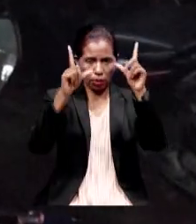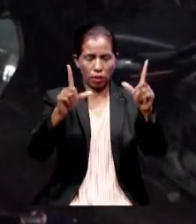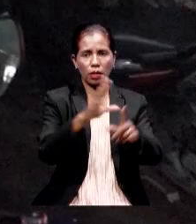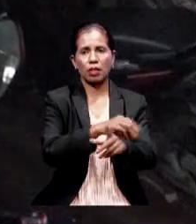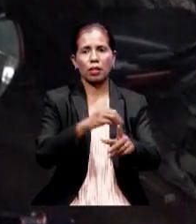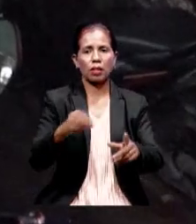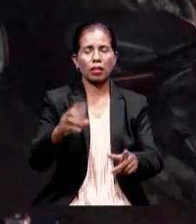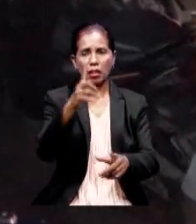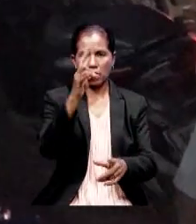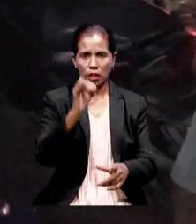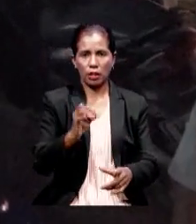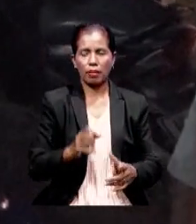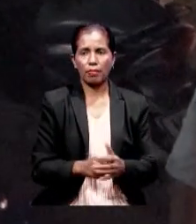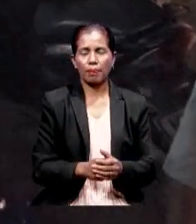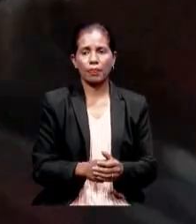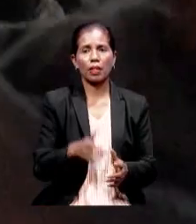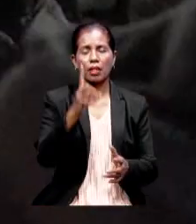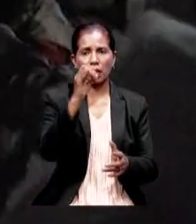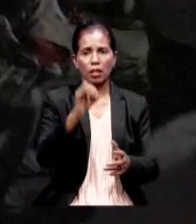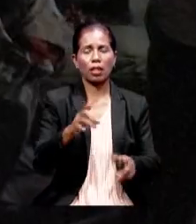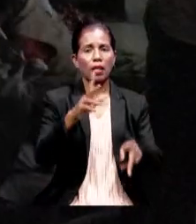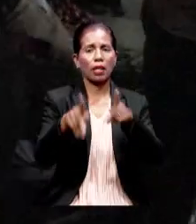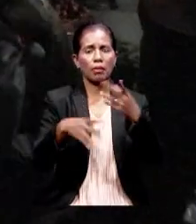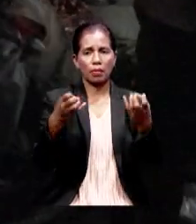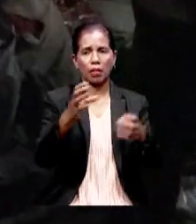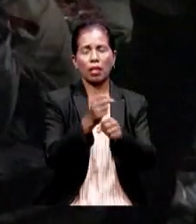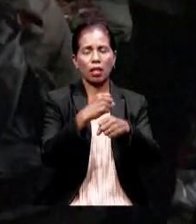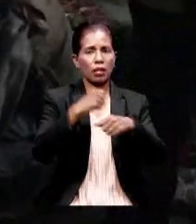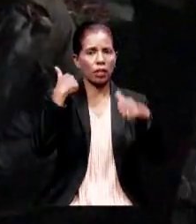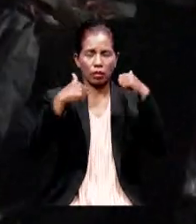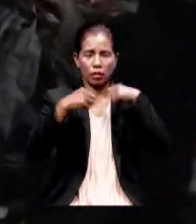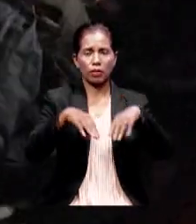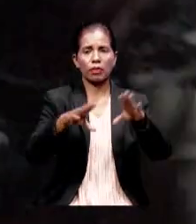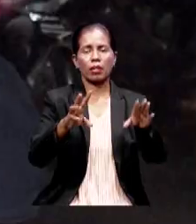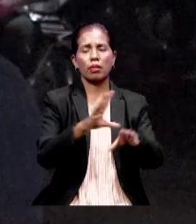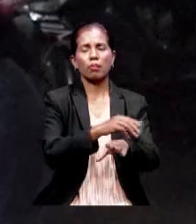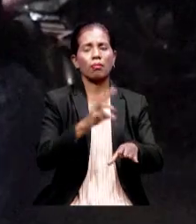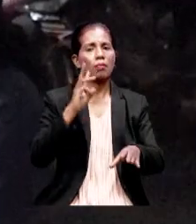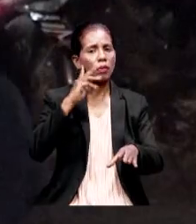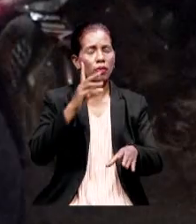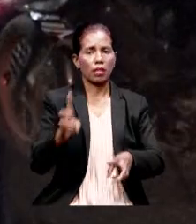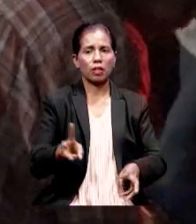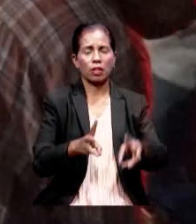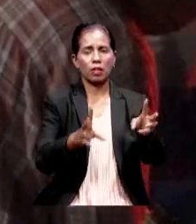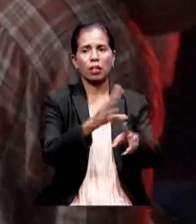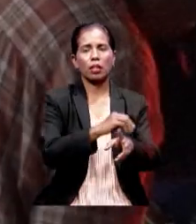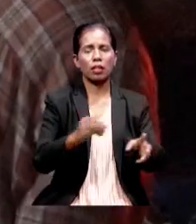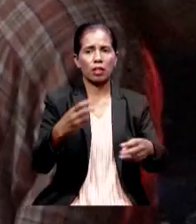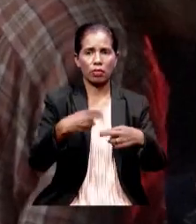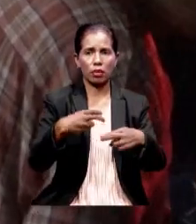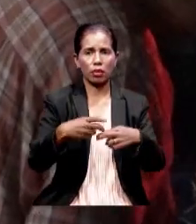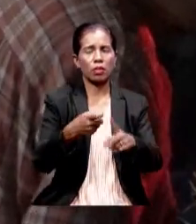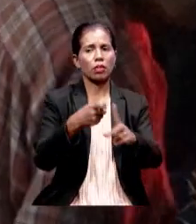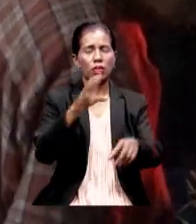centrado e a capital Dili. E a capital Dili, comunidade Balu, halau atividade negócio e adala nini, mas que retam pressão Oi, Rusi